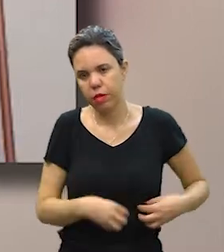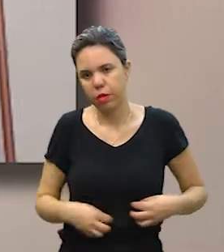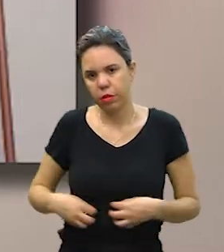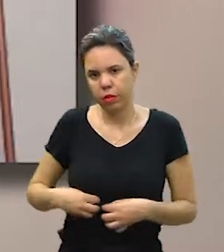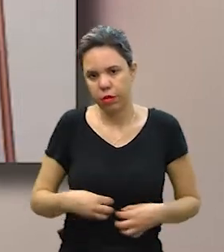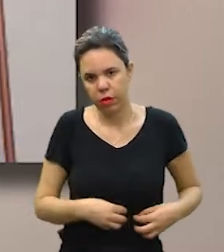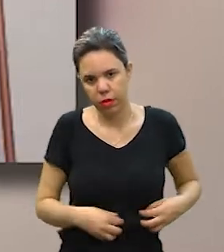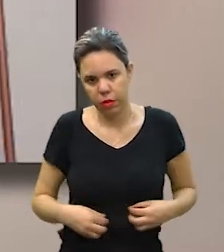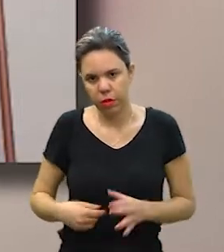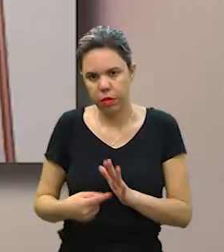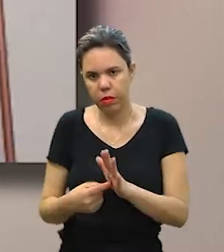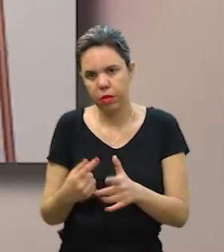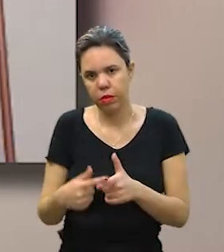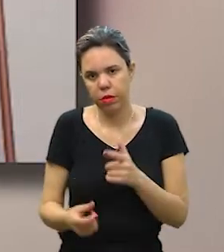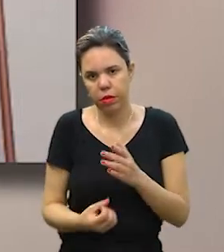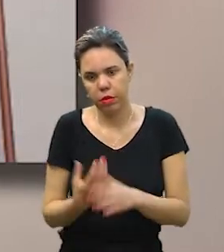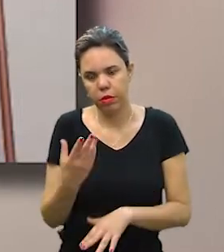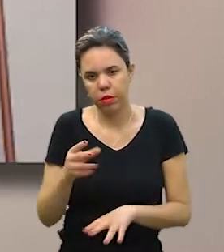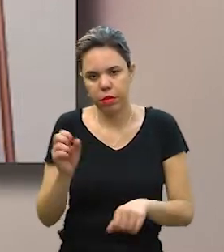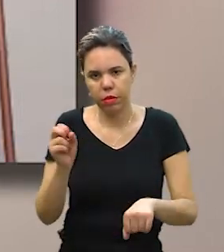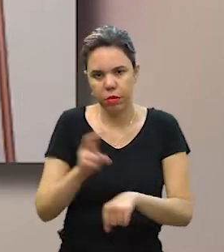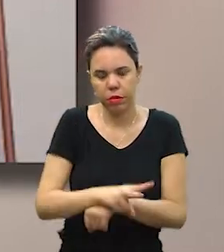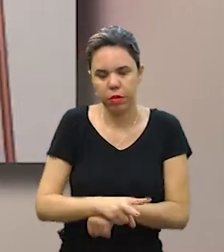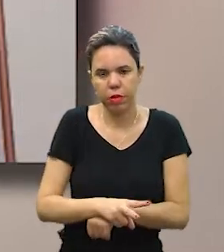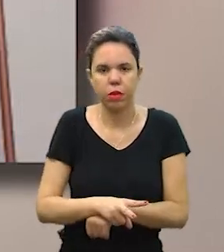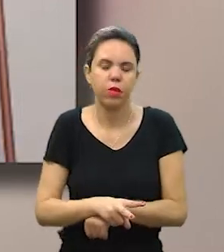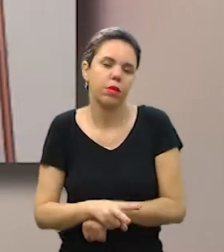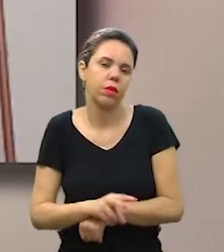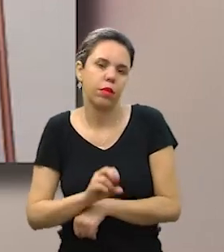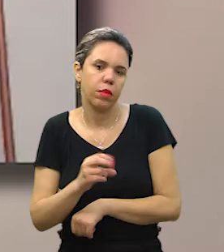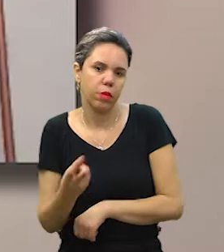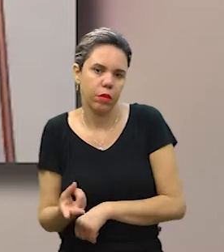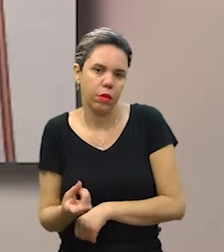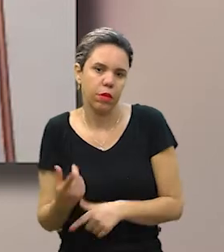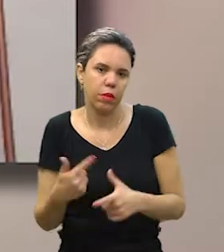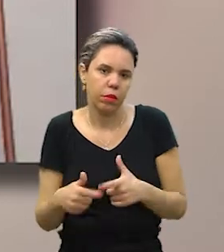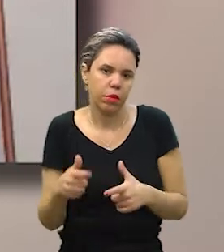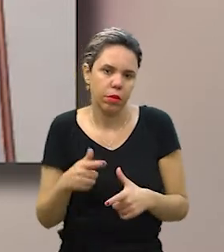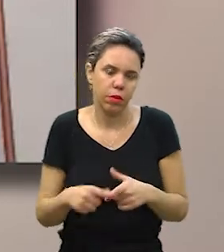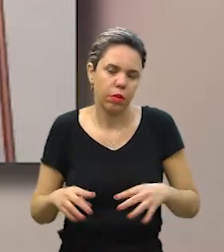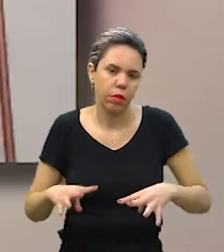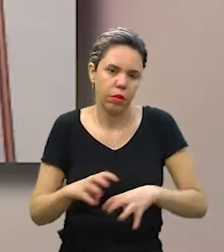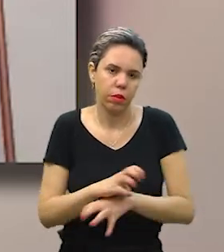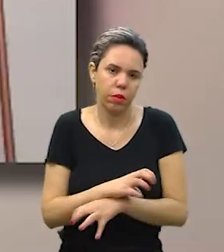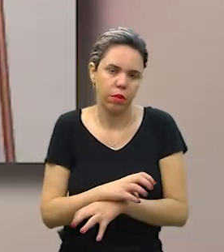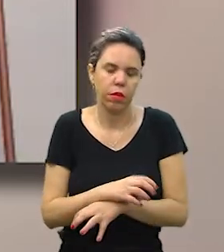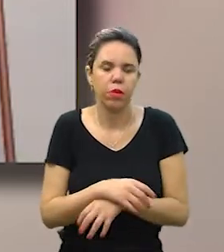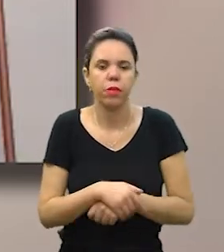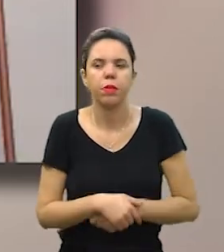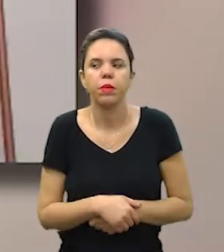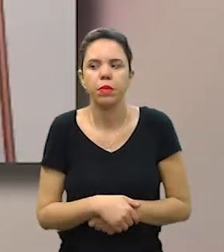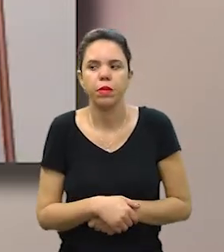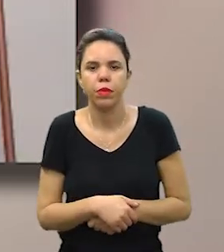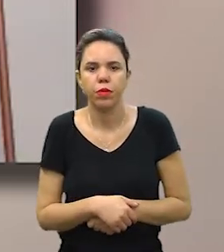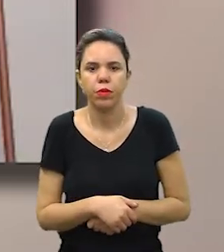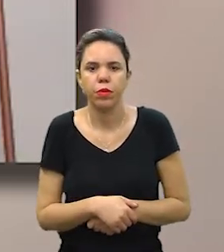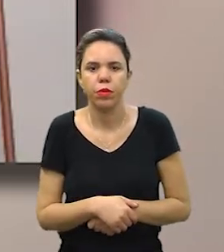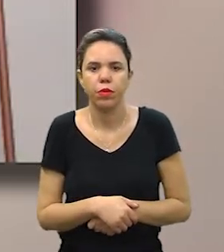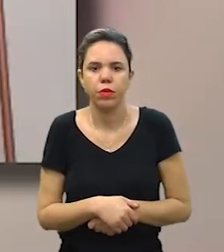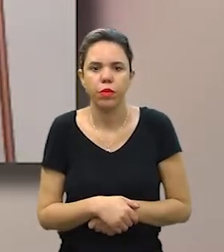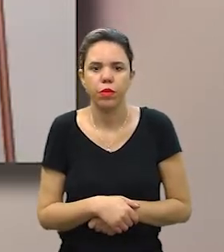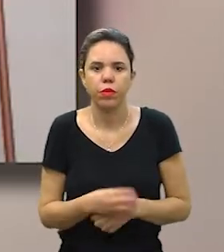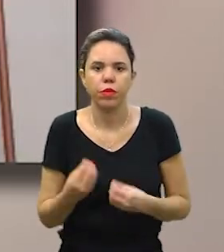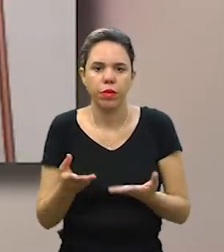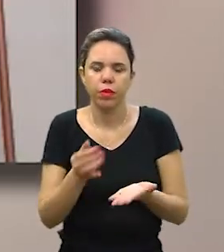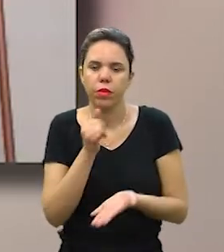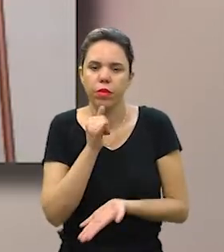organismo manifestar o que está vindo, uma infecção viral ou uma infecção bacteriana, né? Então,